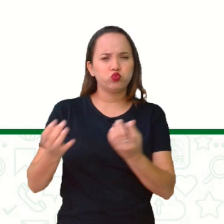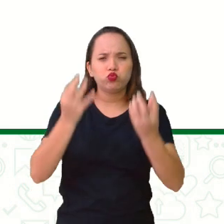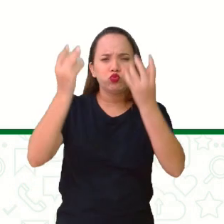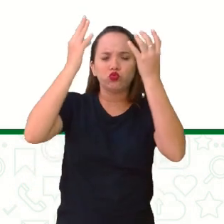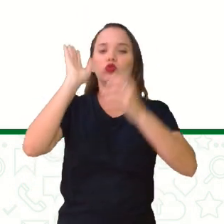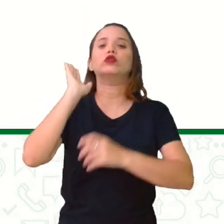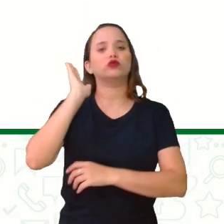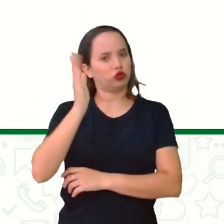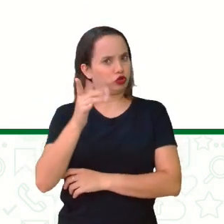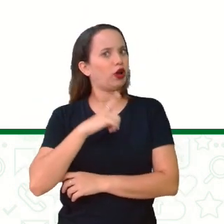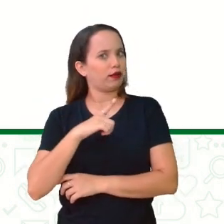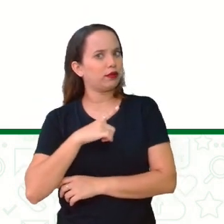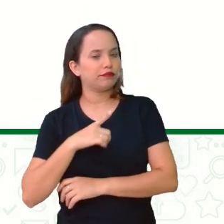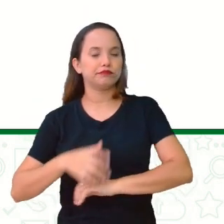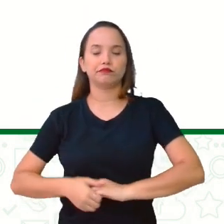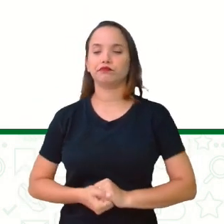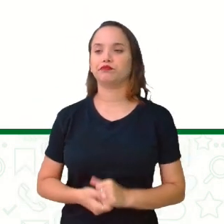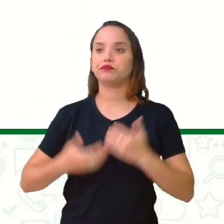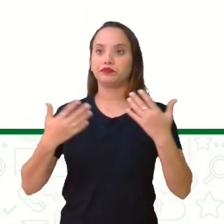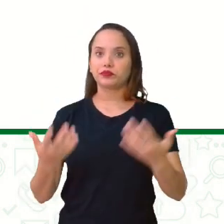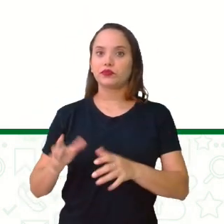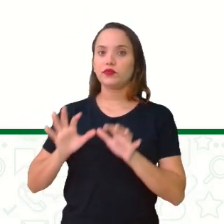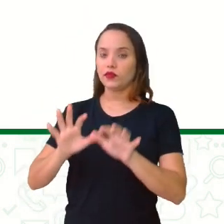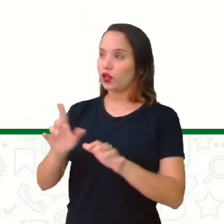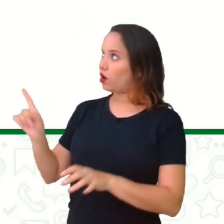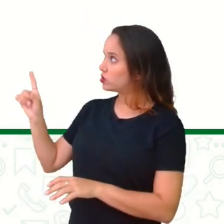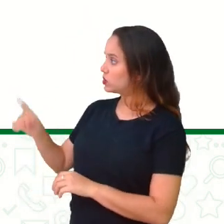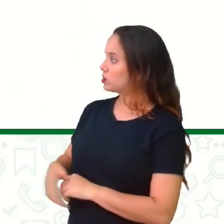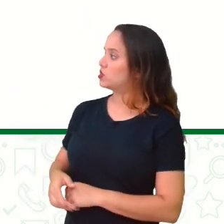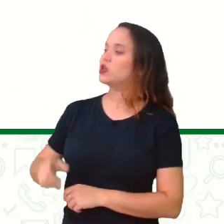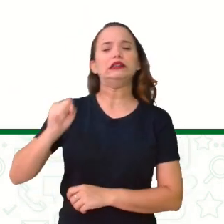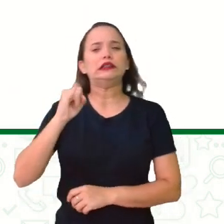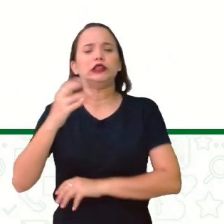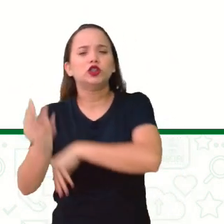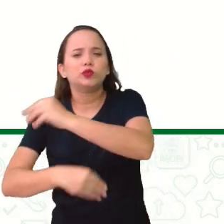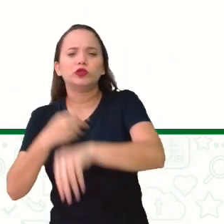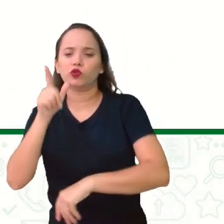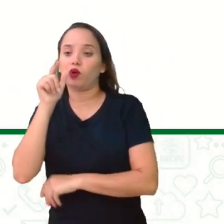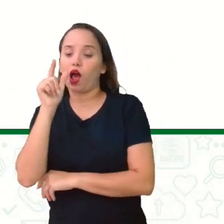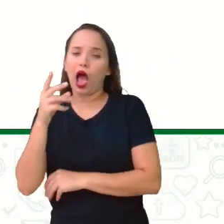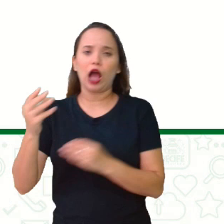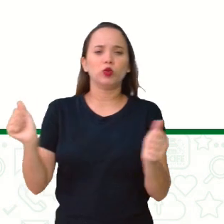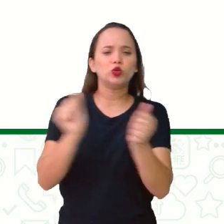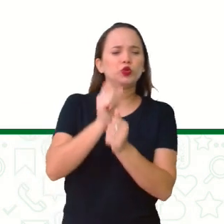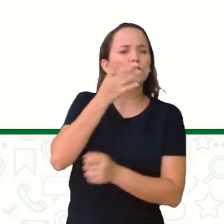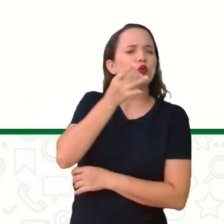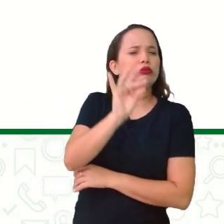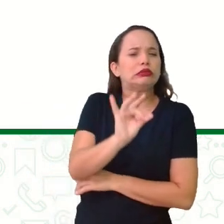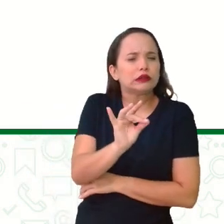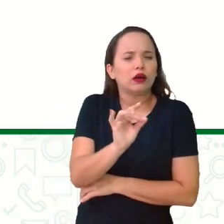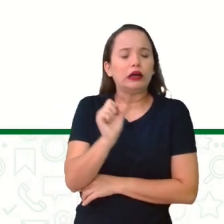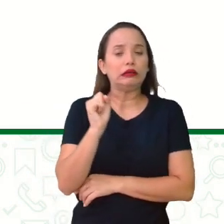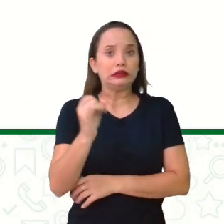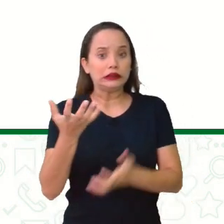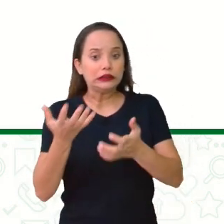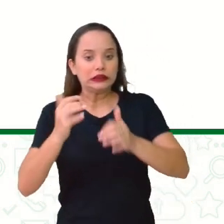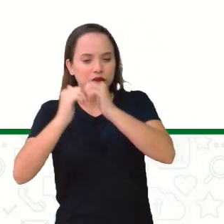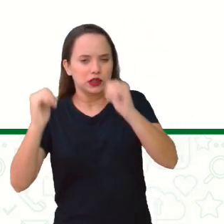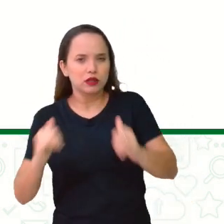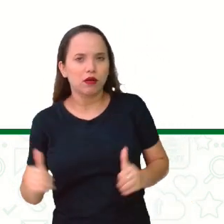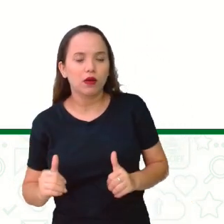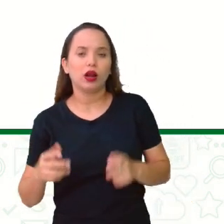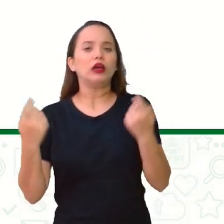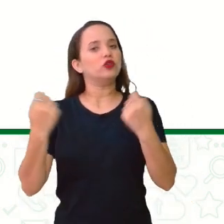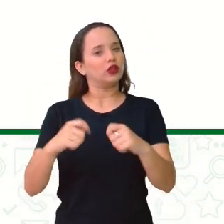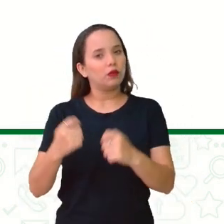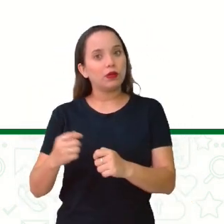ebulição. E aí, no caso dessa água, por exemplo, se a gente botar água com sal, né? Se a gente quiser separar a água do sal, a gente